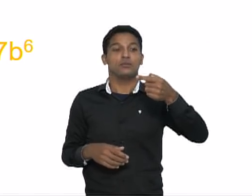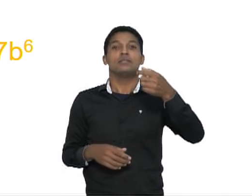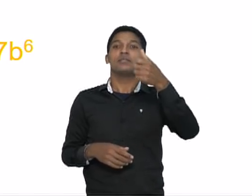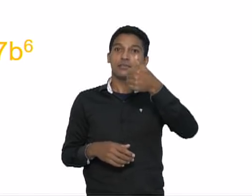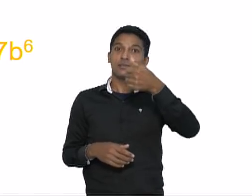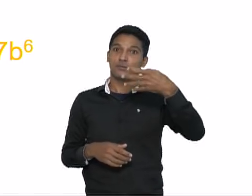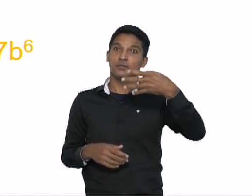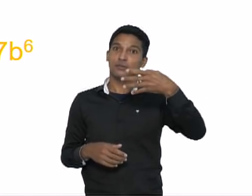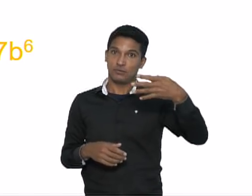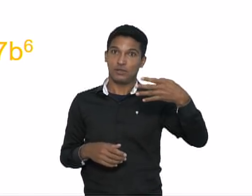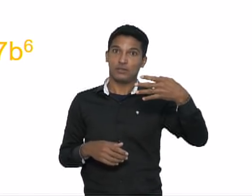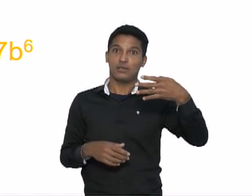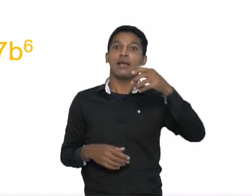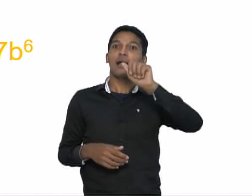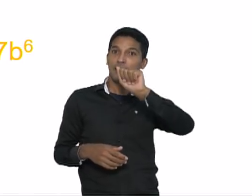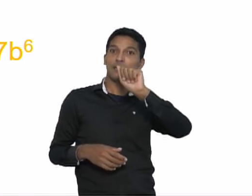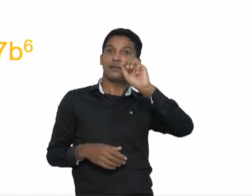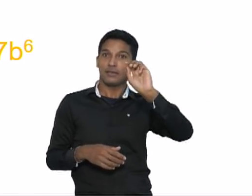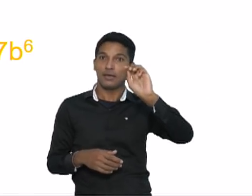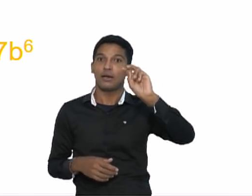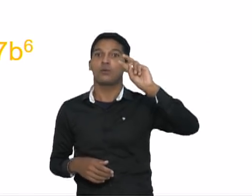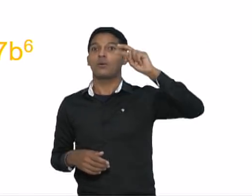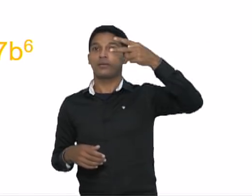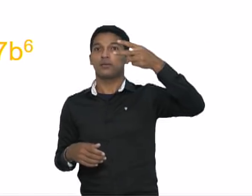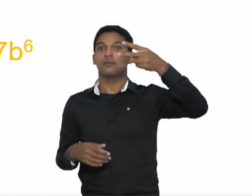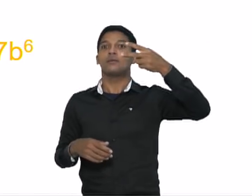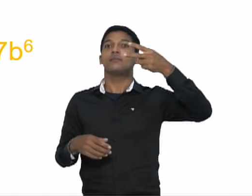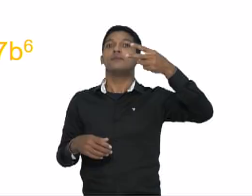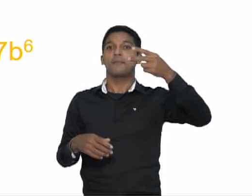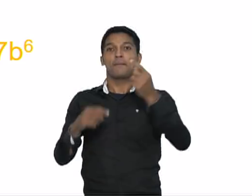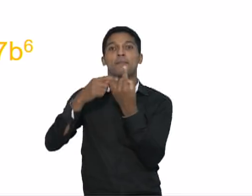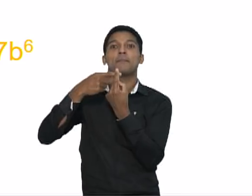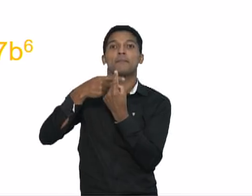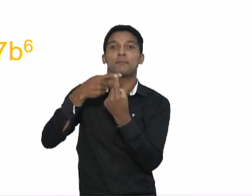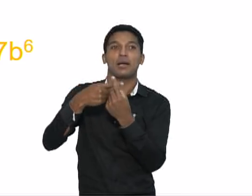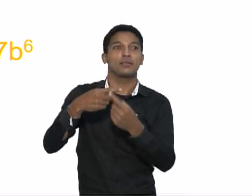144a ao quadrado, b ao quadrado, mais